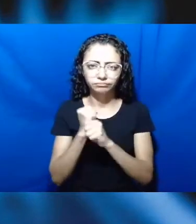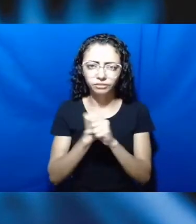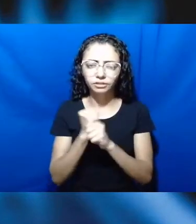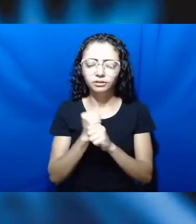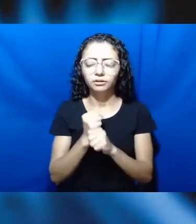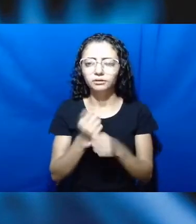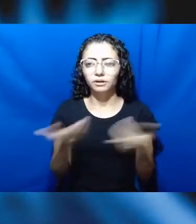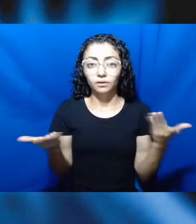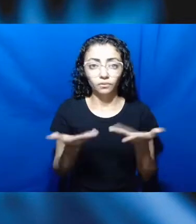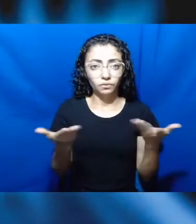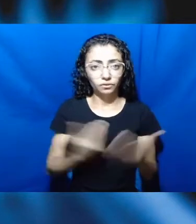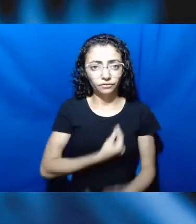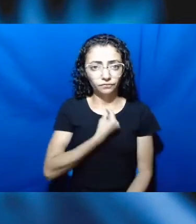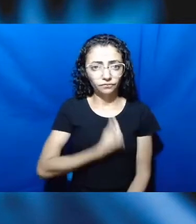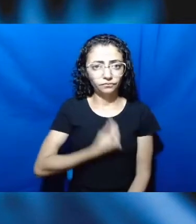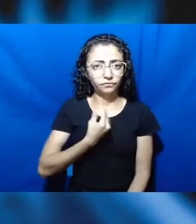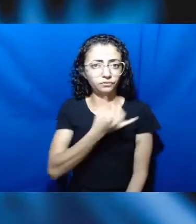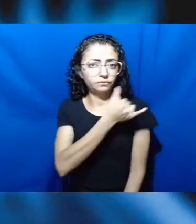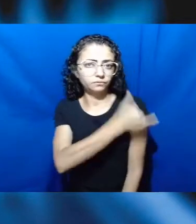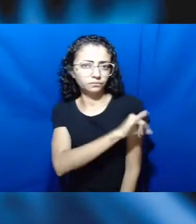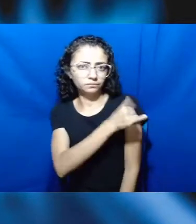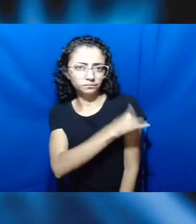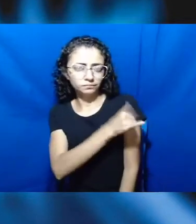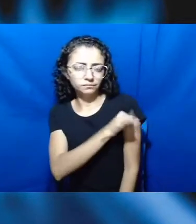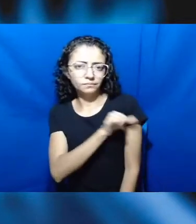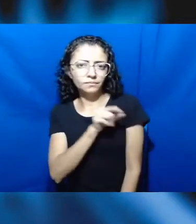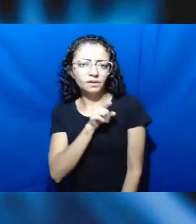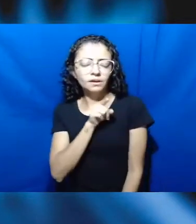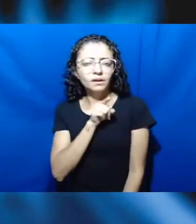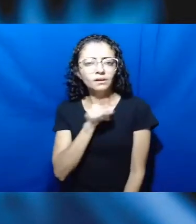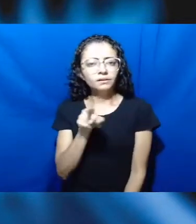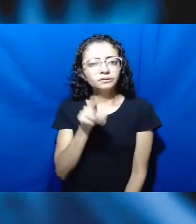chileno, e ele traz um trabalho